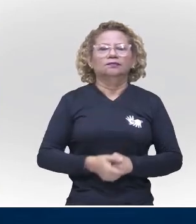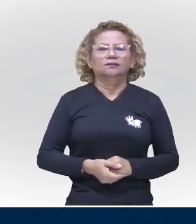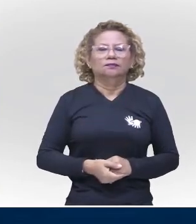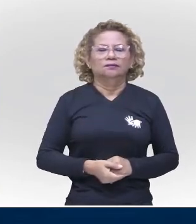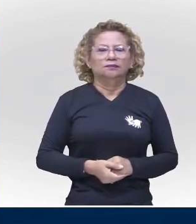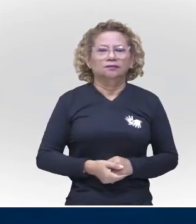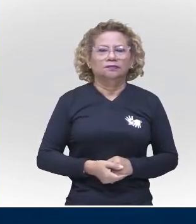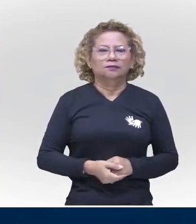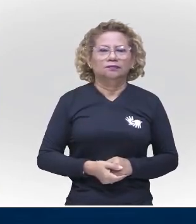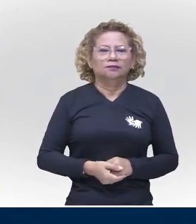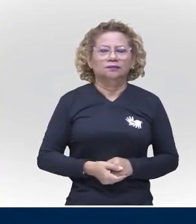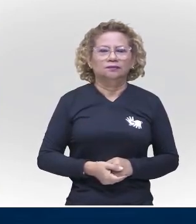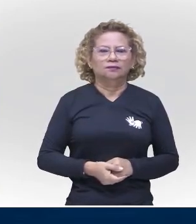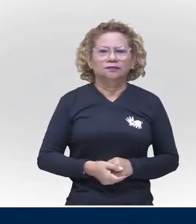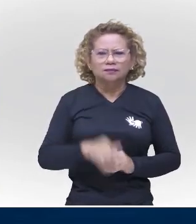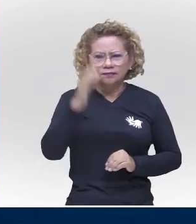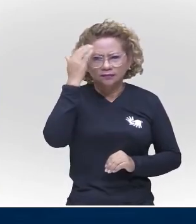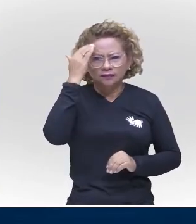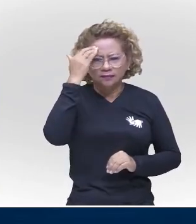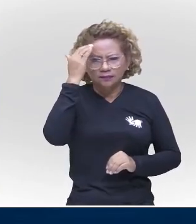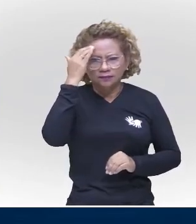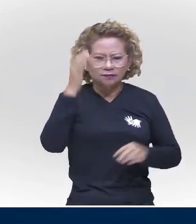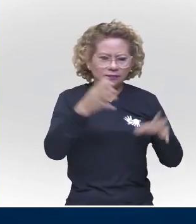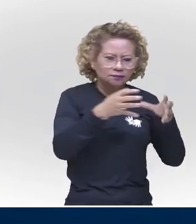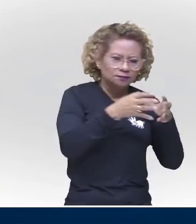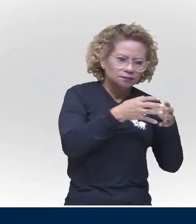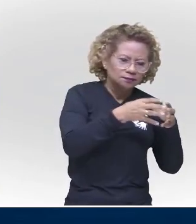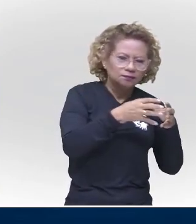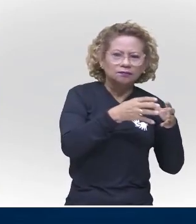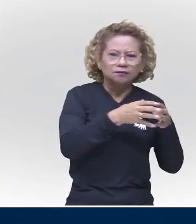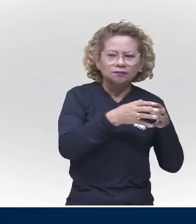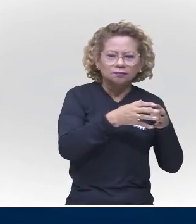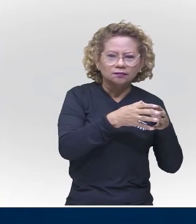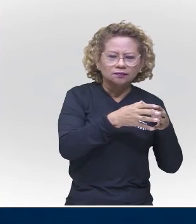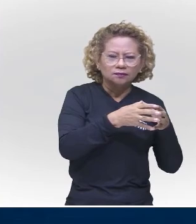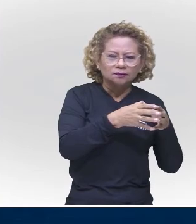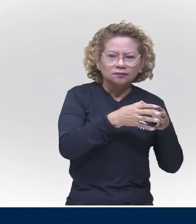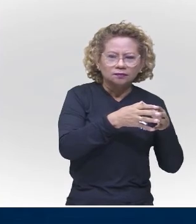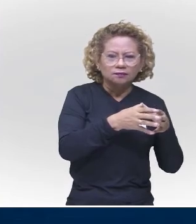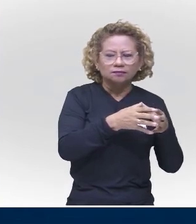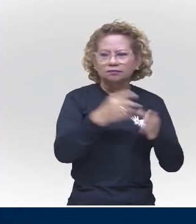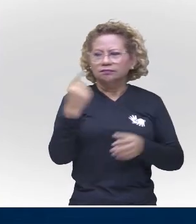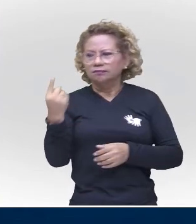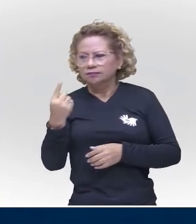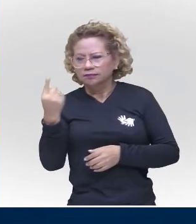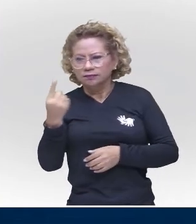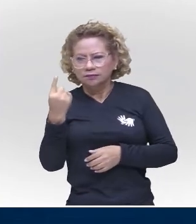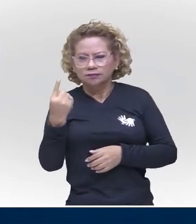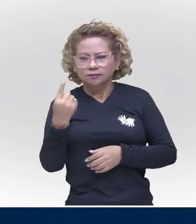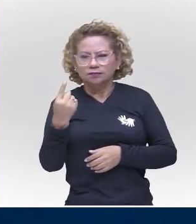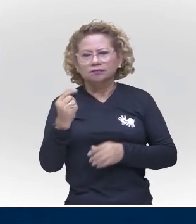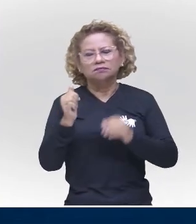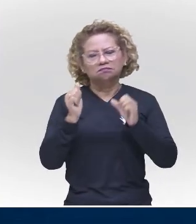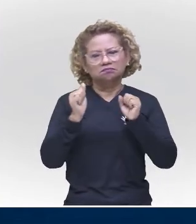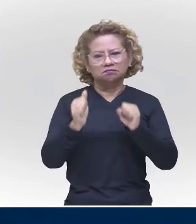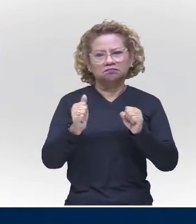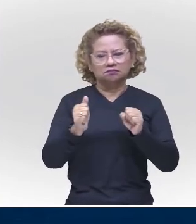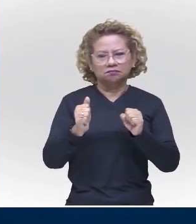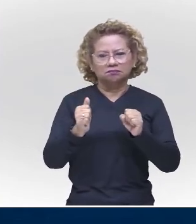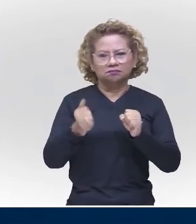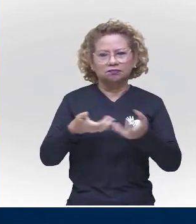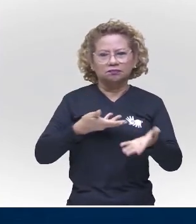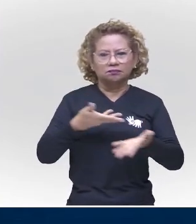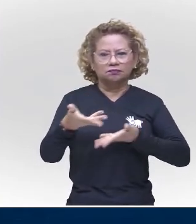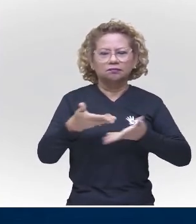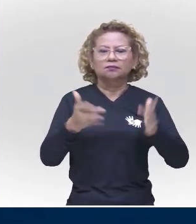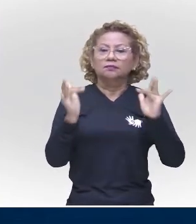para vocês entenderem um pouquinho dessa diferença da interação e sem a interação? Creio que sim, né? Porque na interação a gente vê um